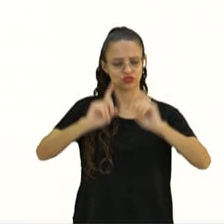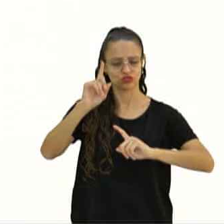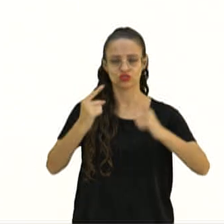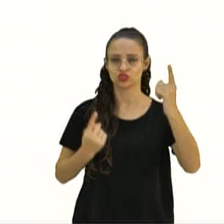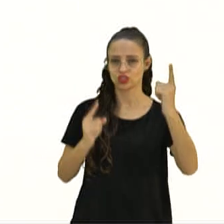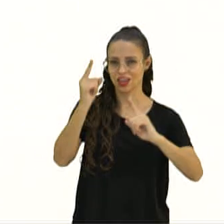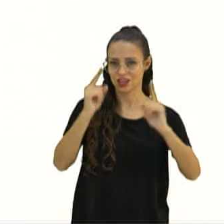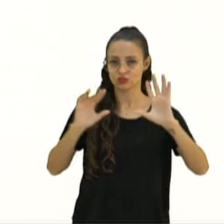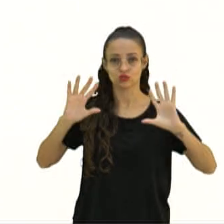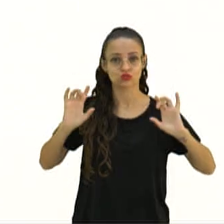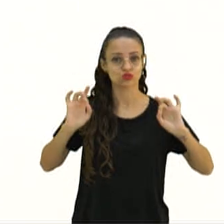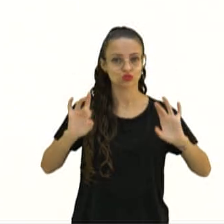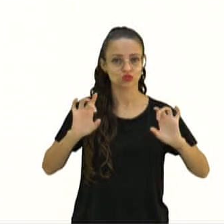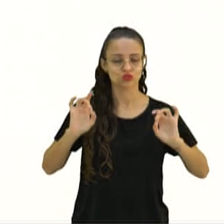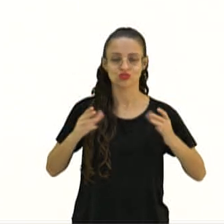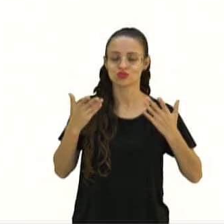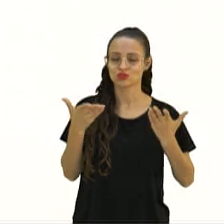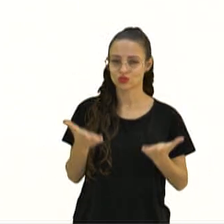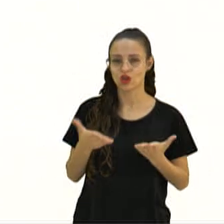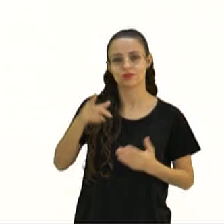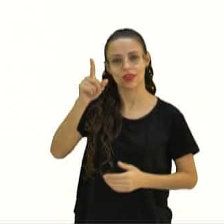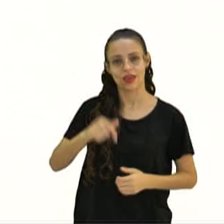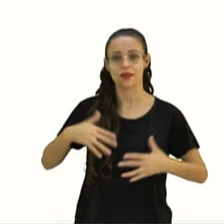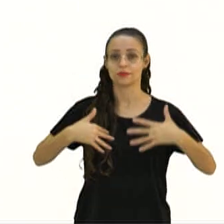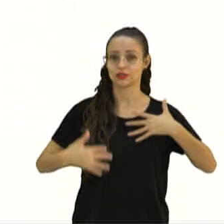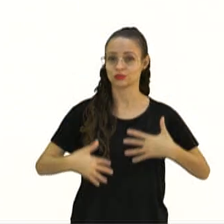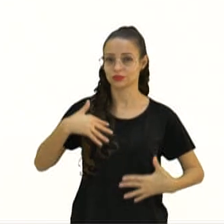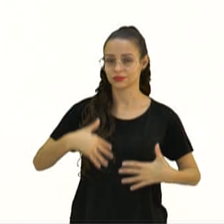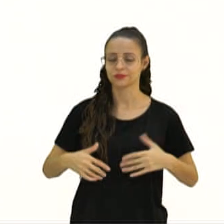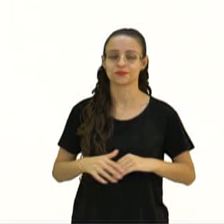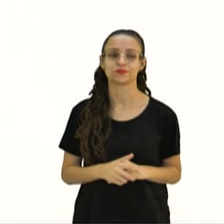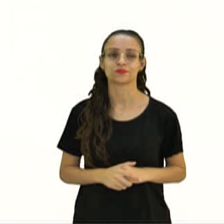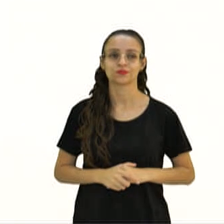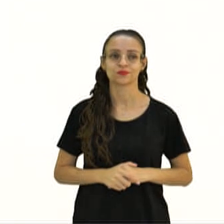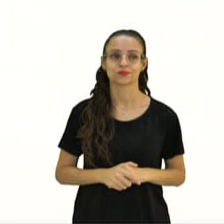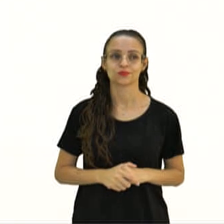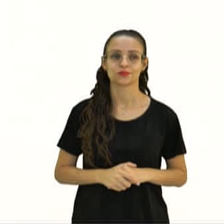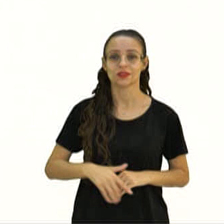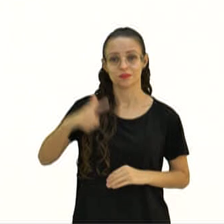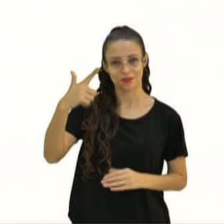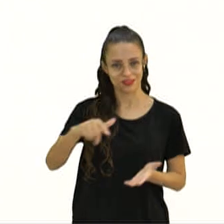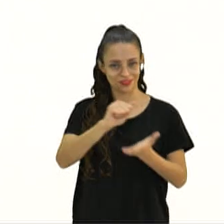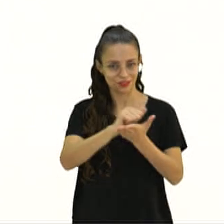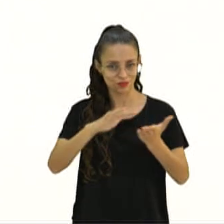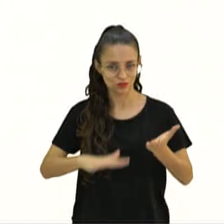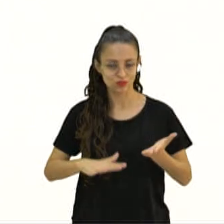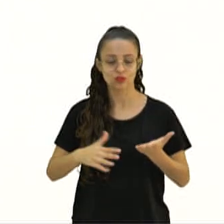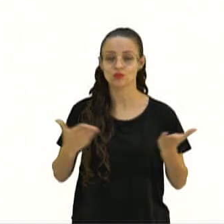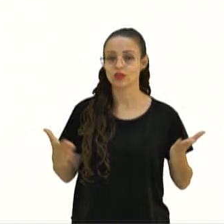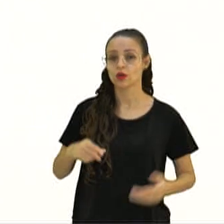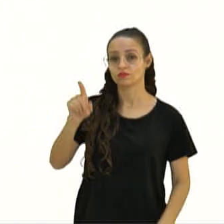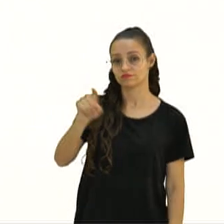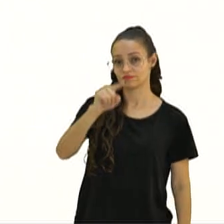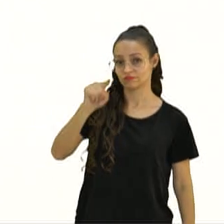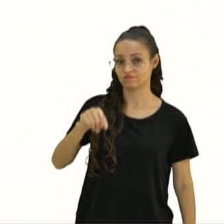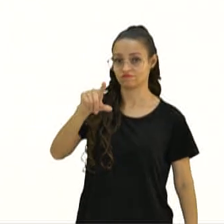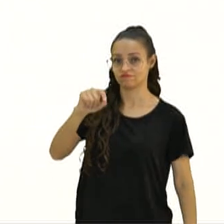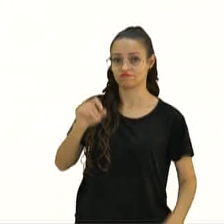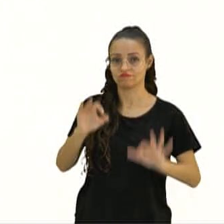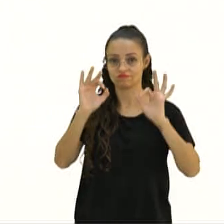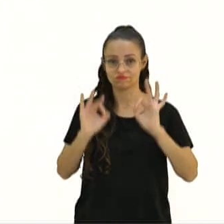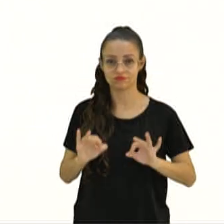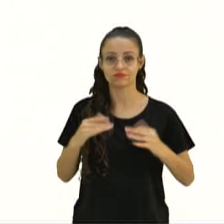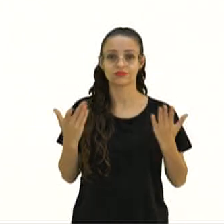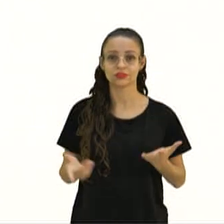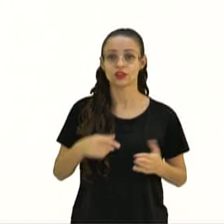E expressões, né? Então, é a definição de pantomima. Mais um exercício, dessa vez um exercício objetivo também, né? Nosso quiz,